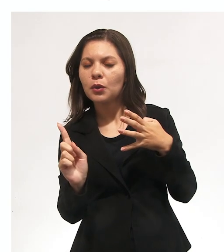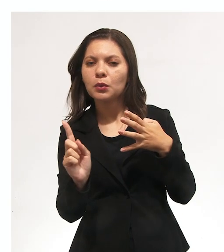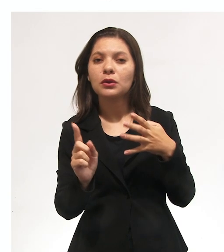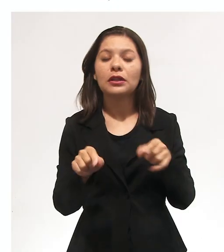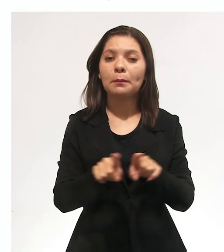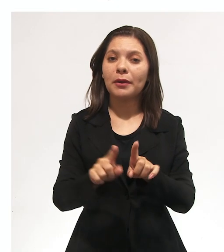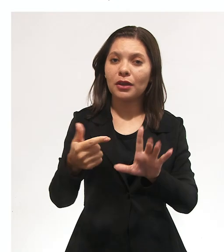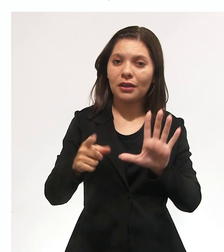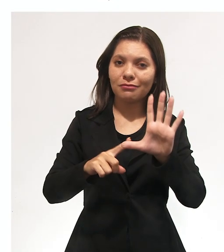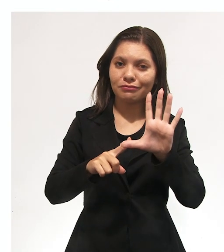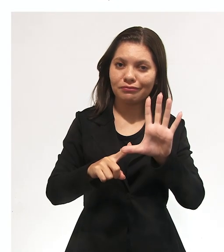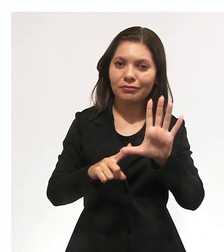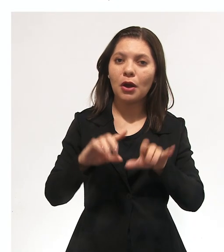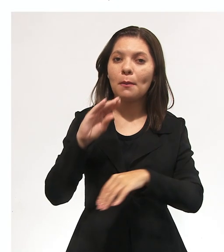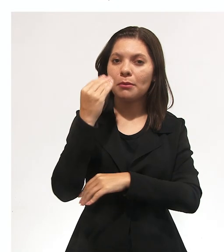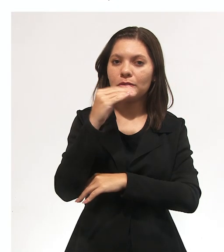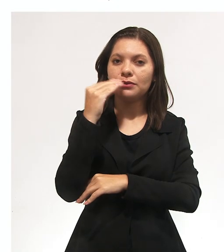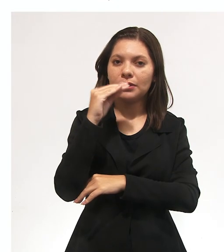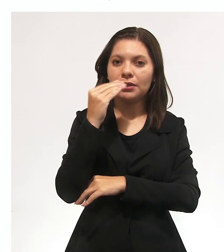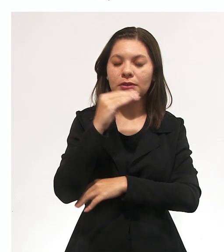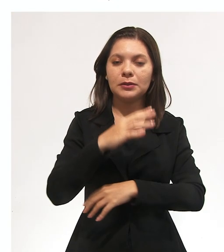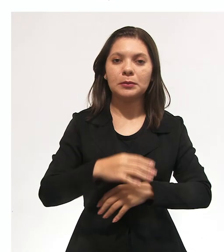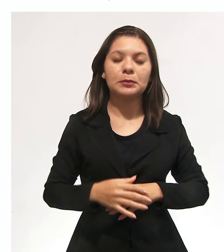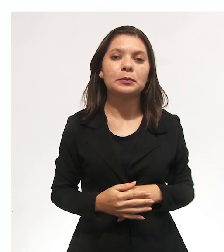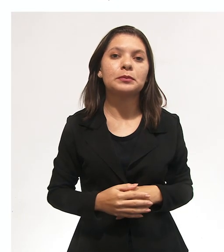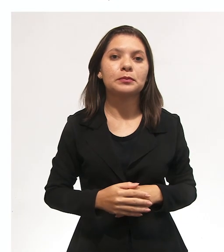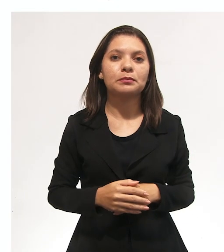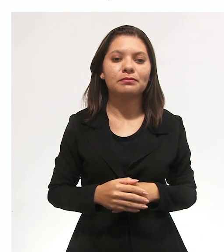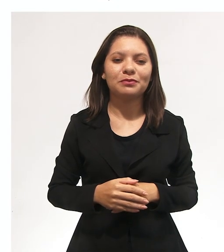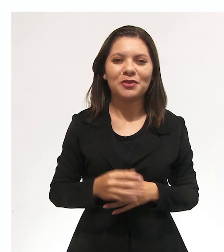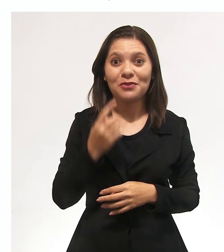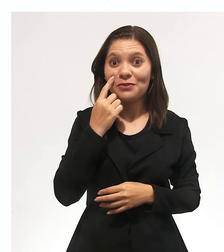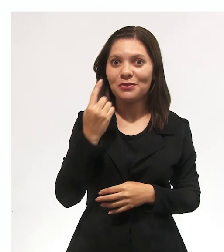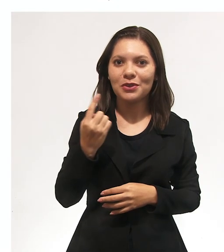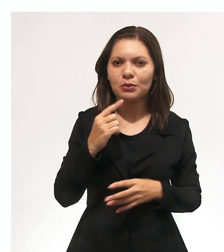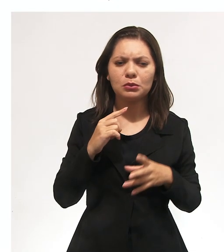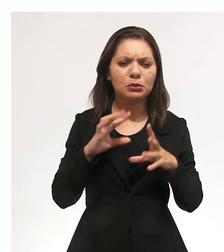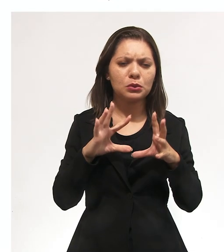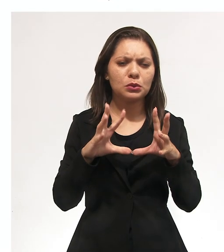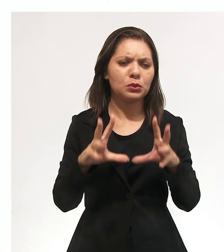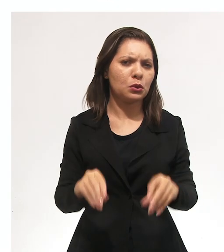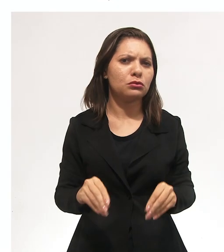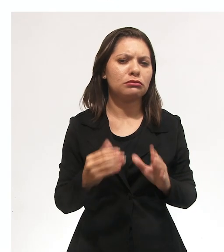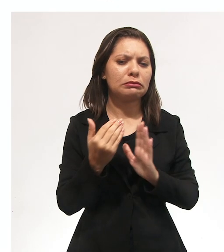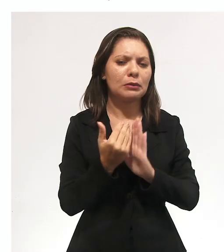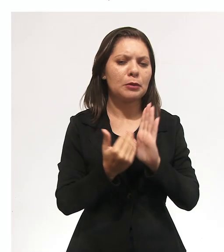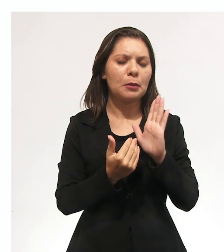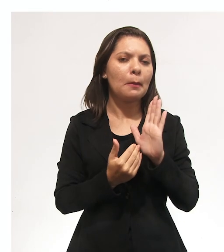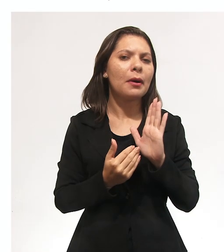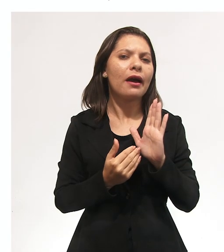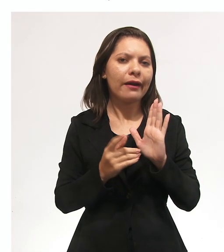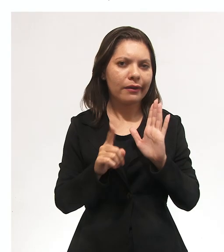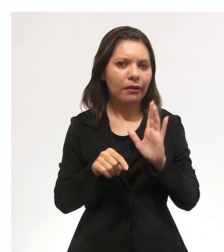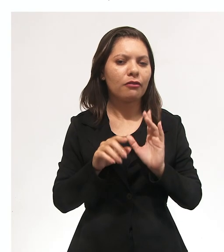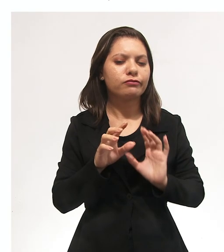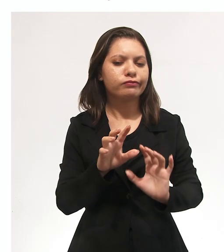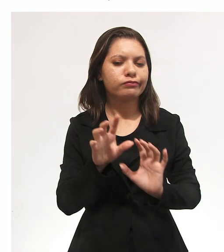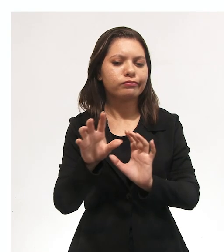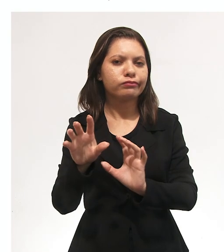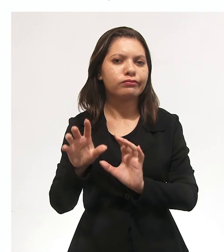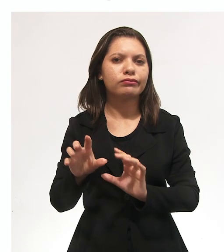a oportunidade. Todos esses fatores, eles influenciam diretamente a